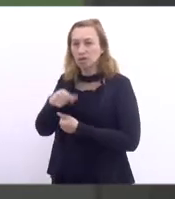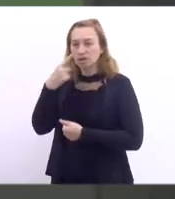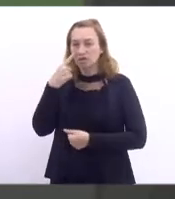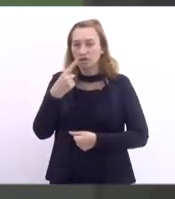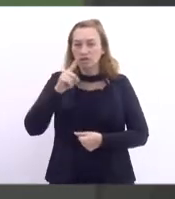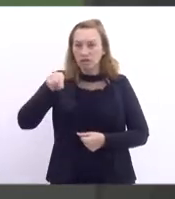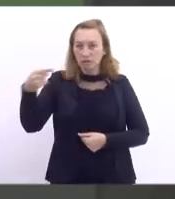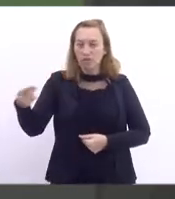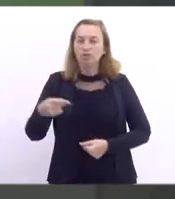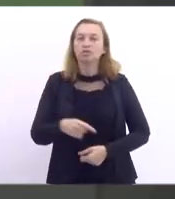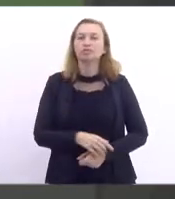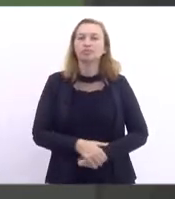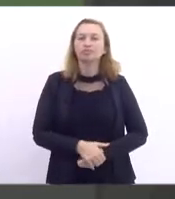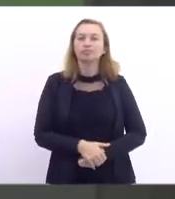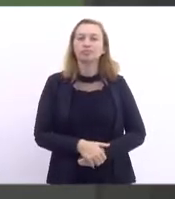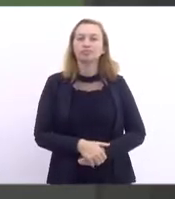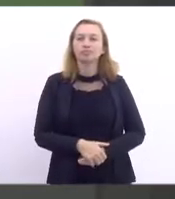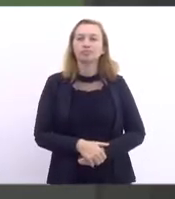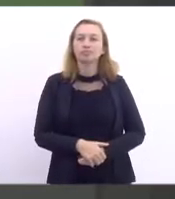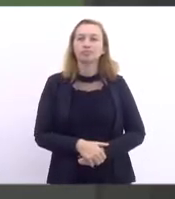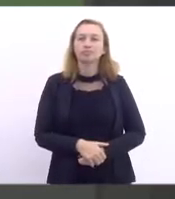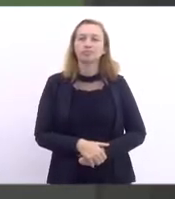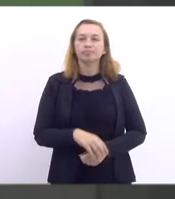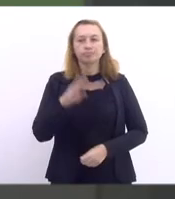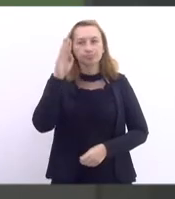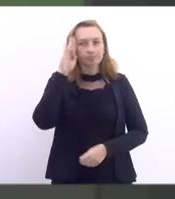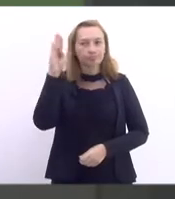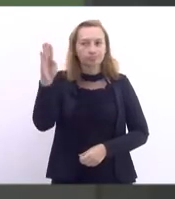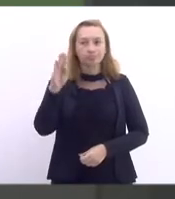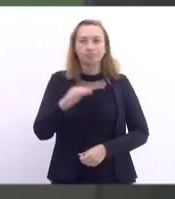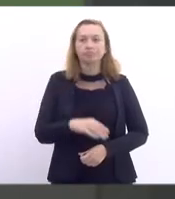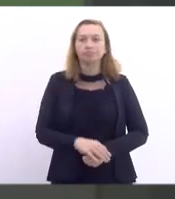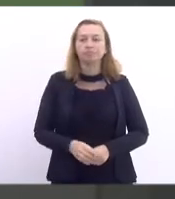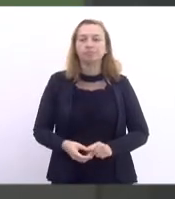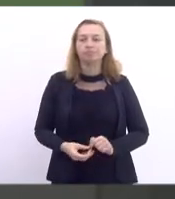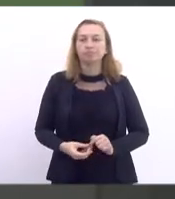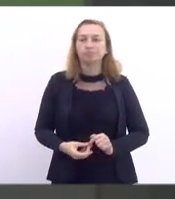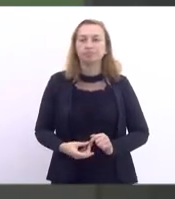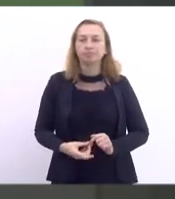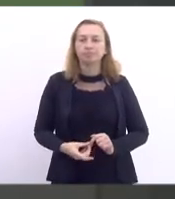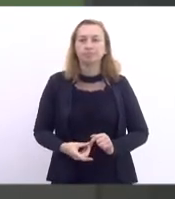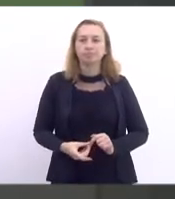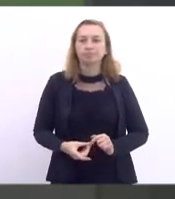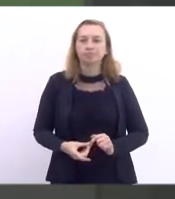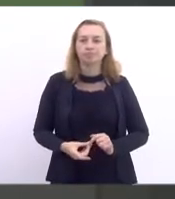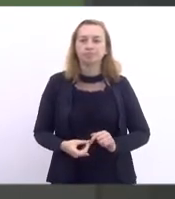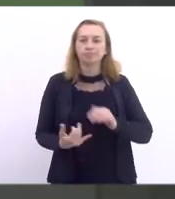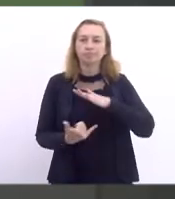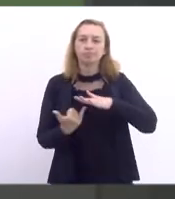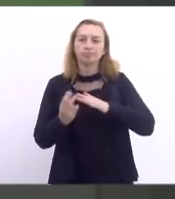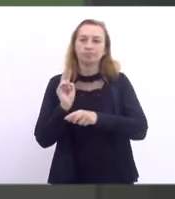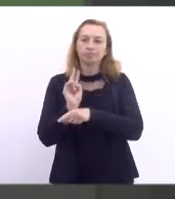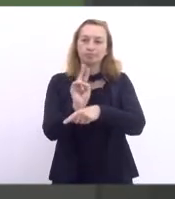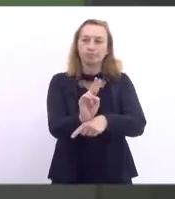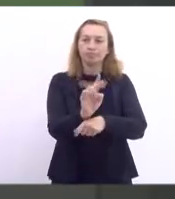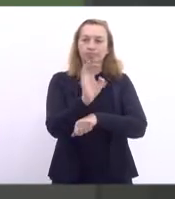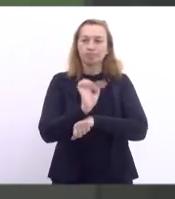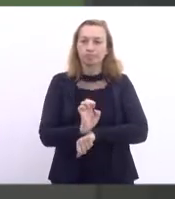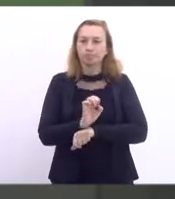vai ver aqui mais na frente é foram as principais né instituições que emprestaram ao